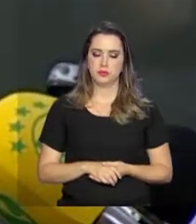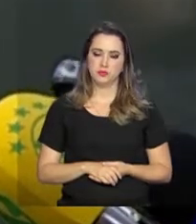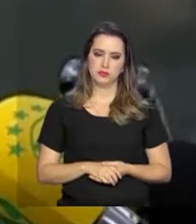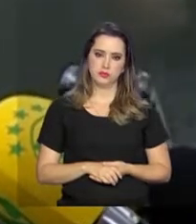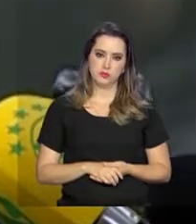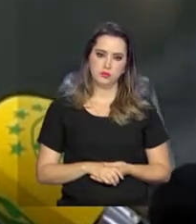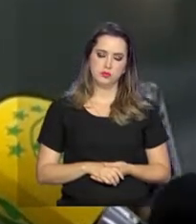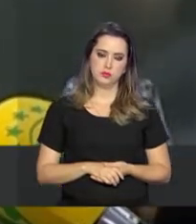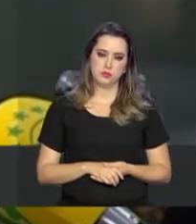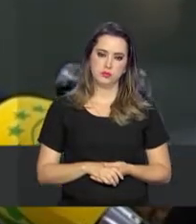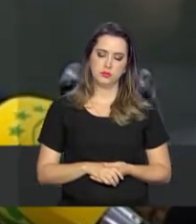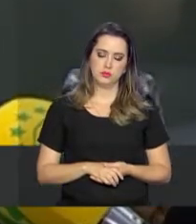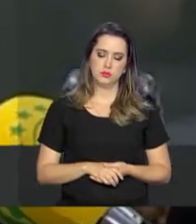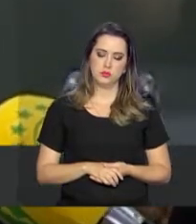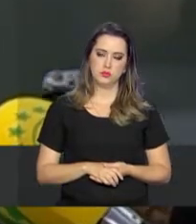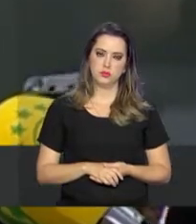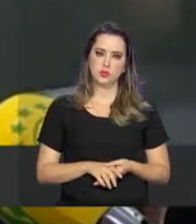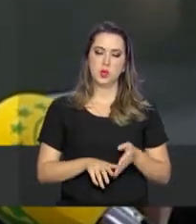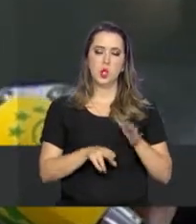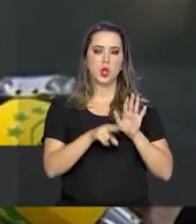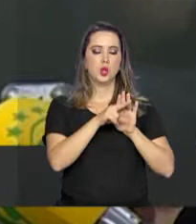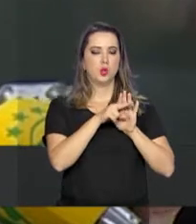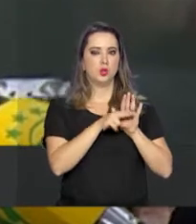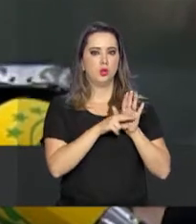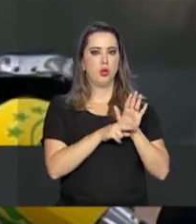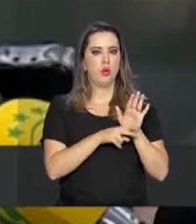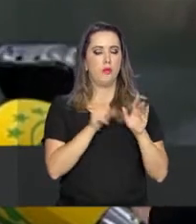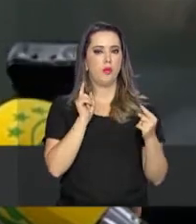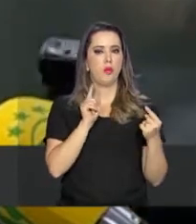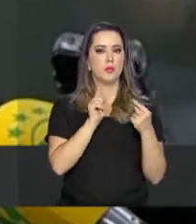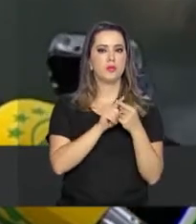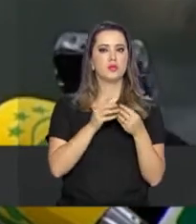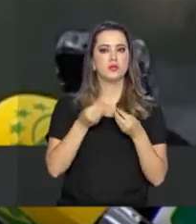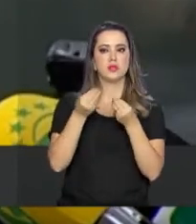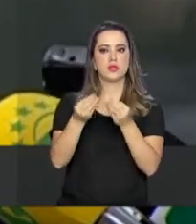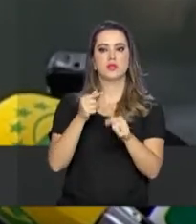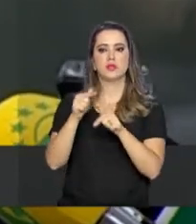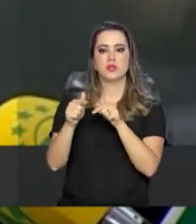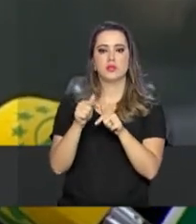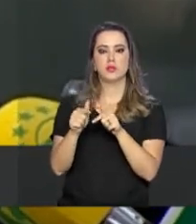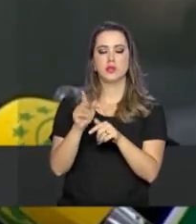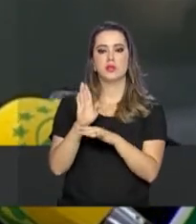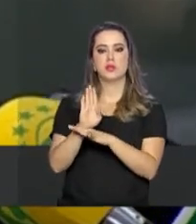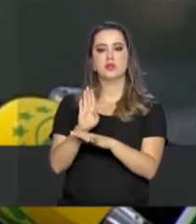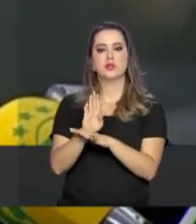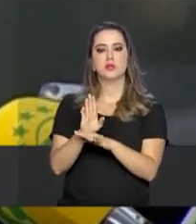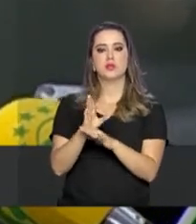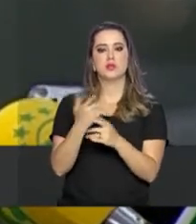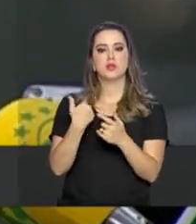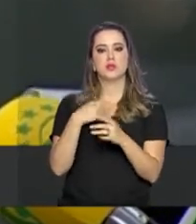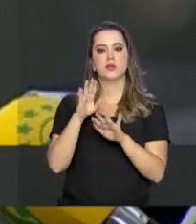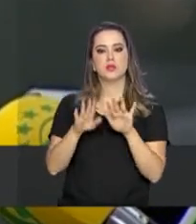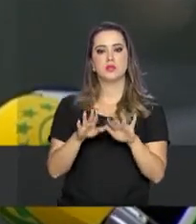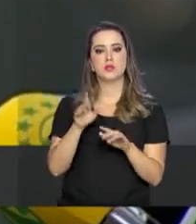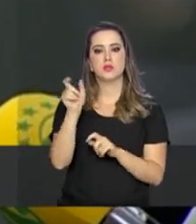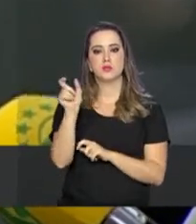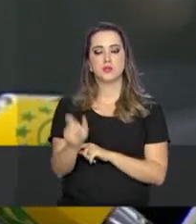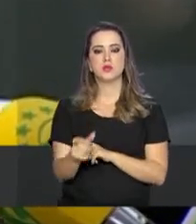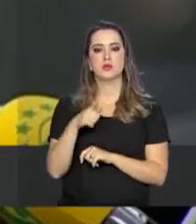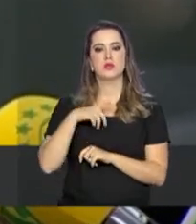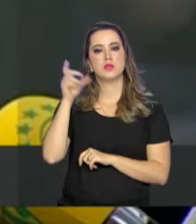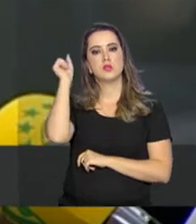Ela visa justamente dar ao trabalhador condições de ter até uma recolocação, né? Existem alguns trabalhadores que